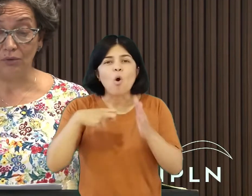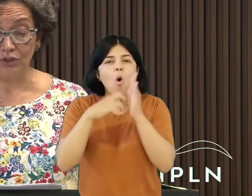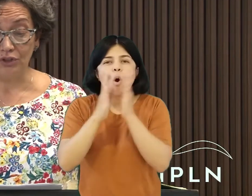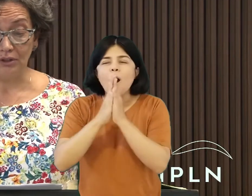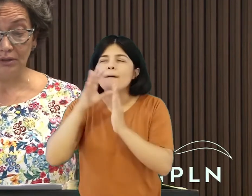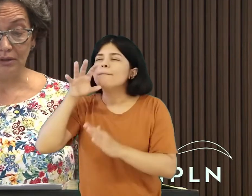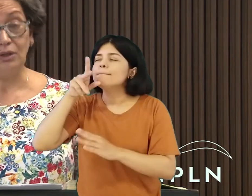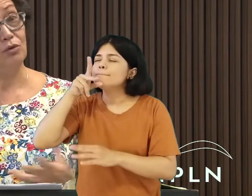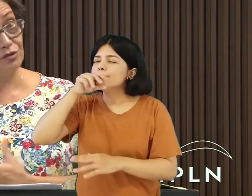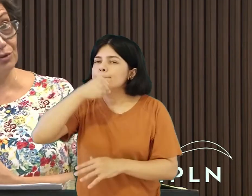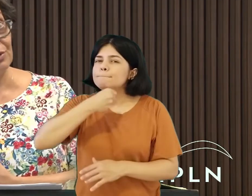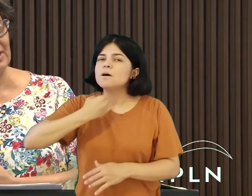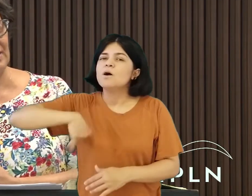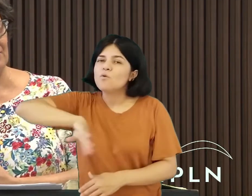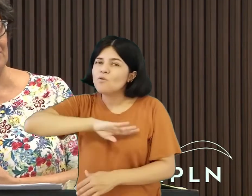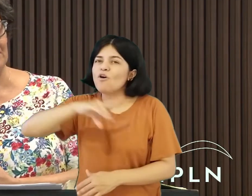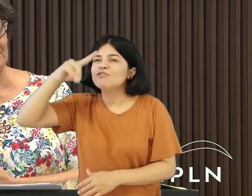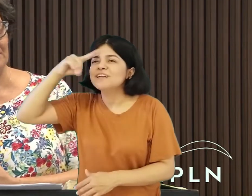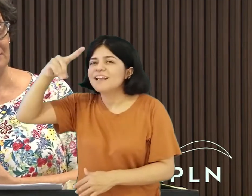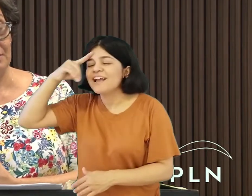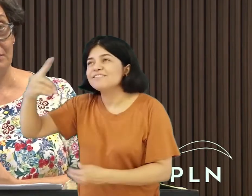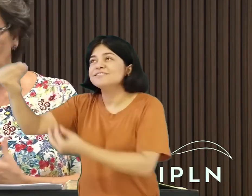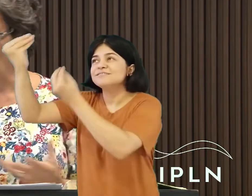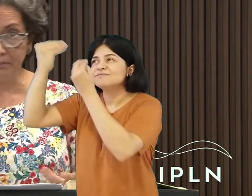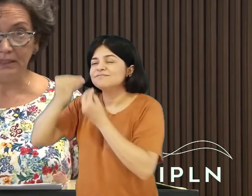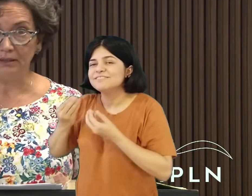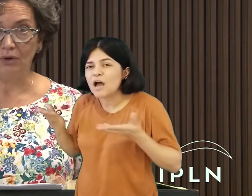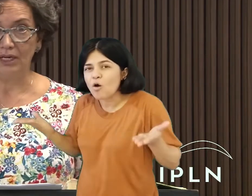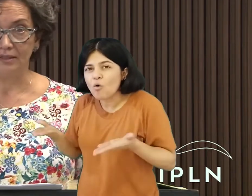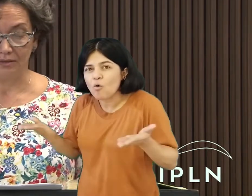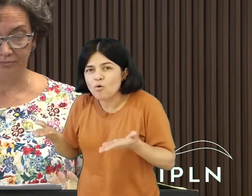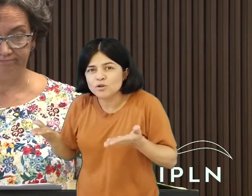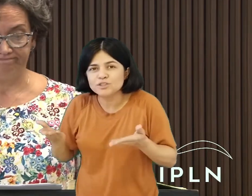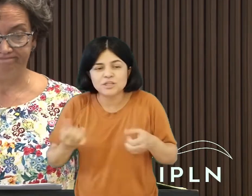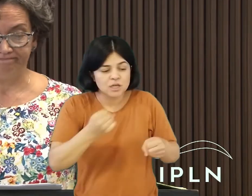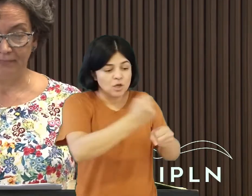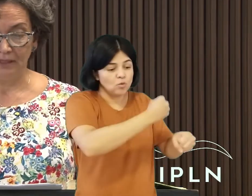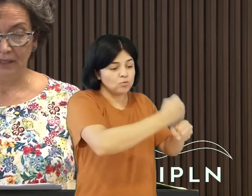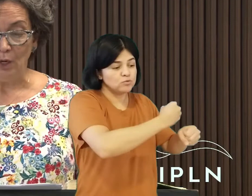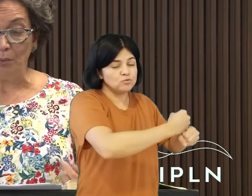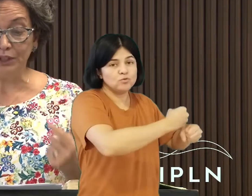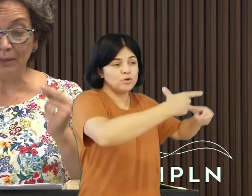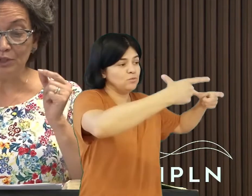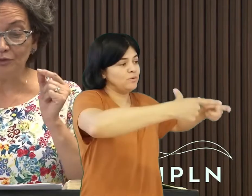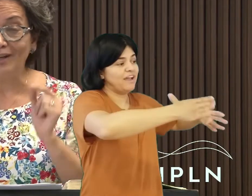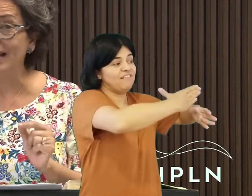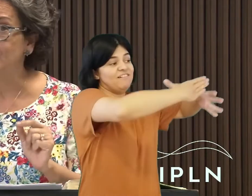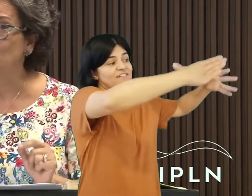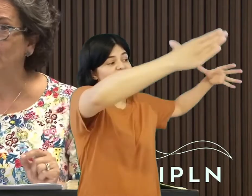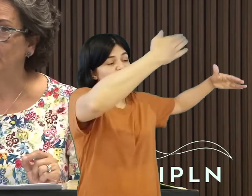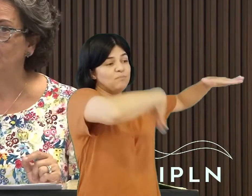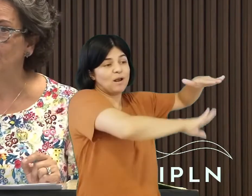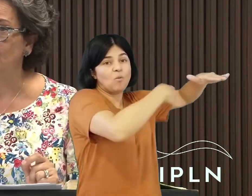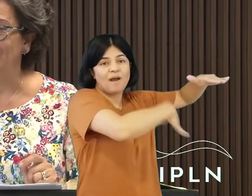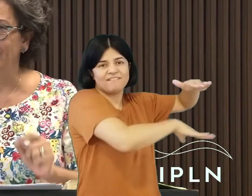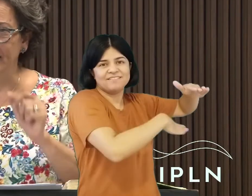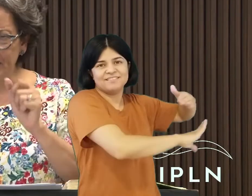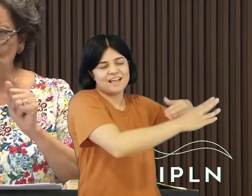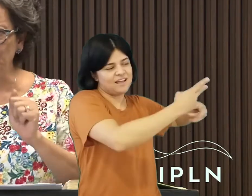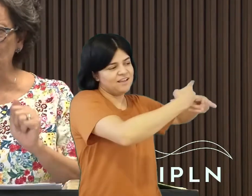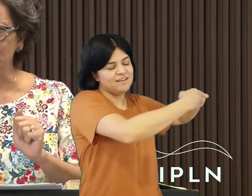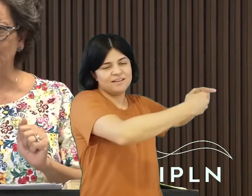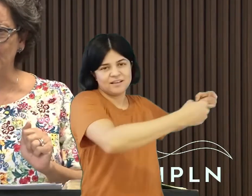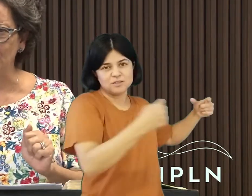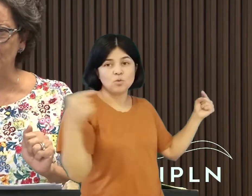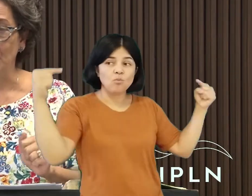dá hoje, e construir um celeiro. Não combina com a oração. Podemos facilmente,